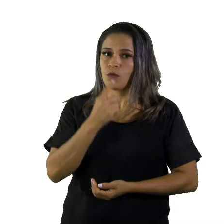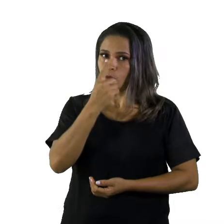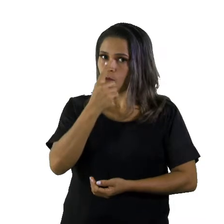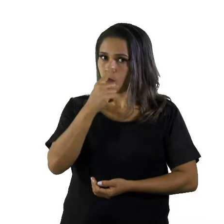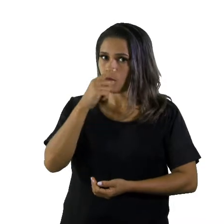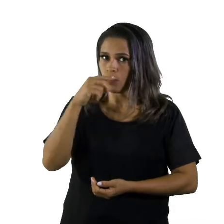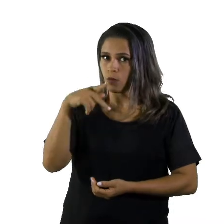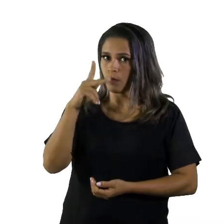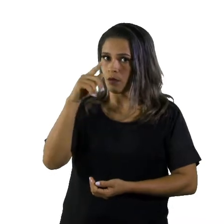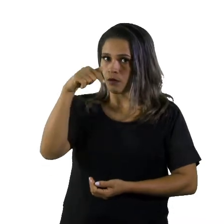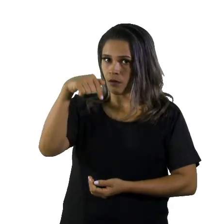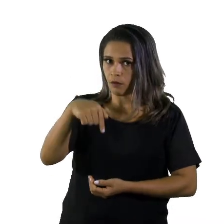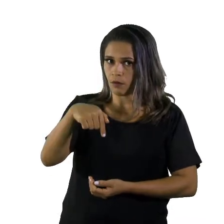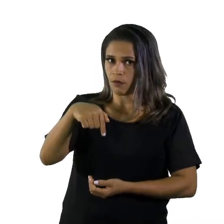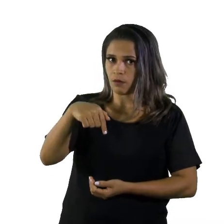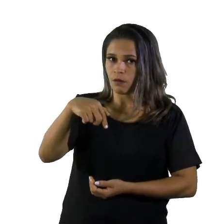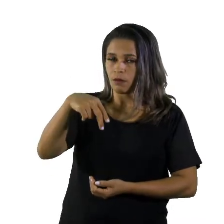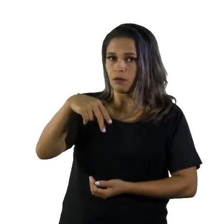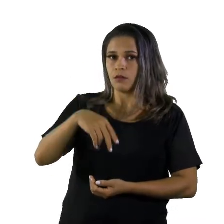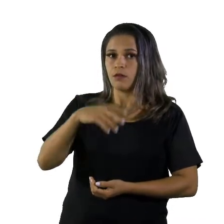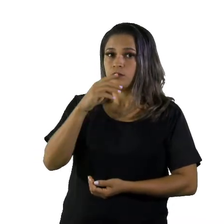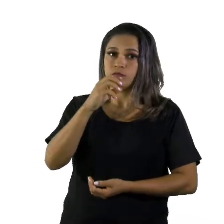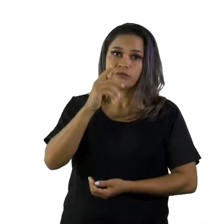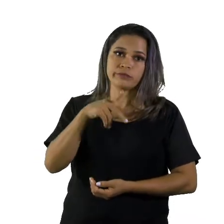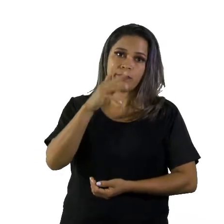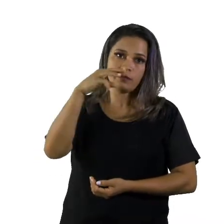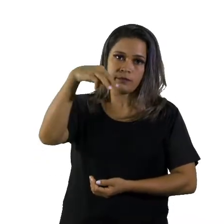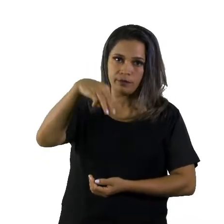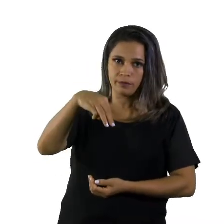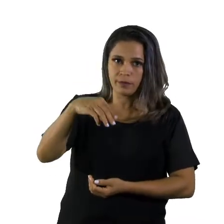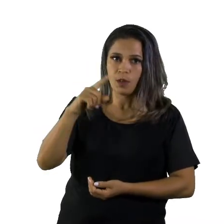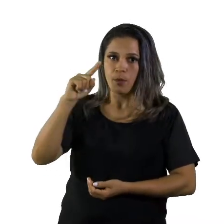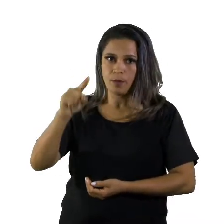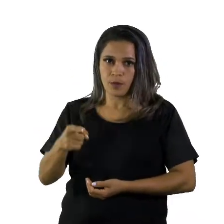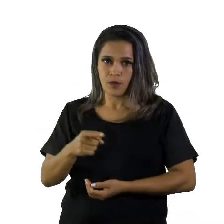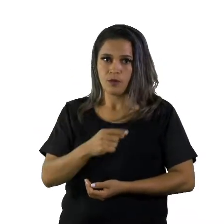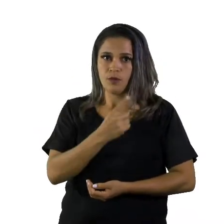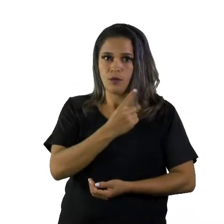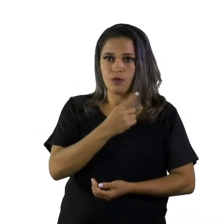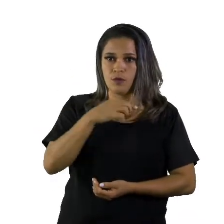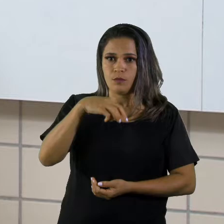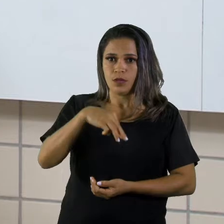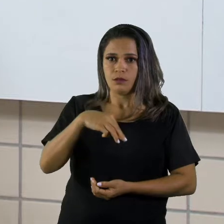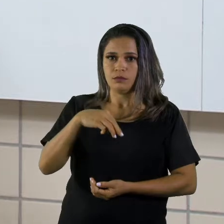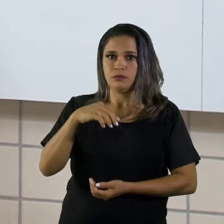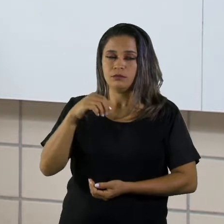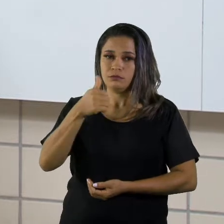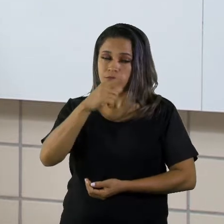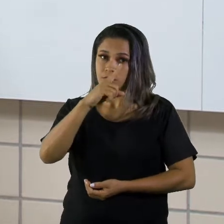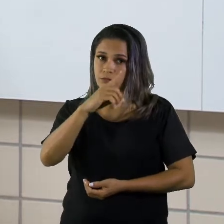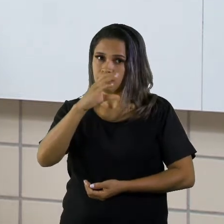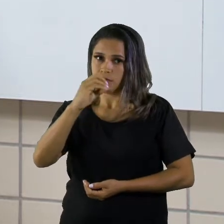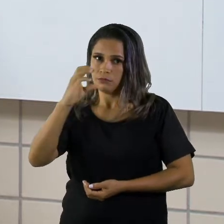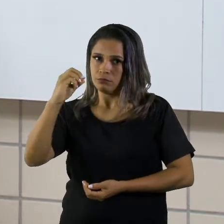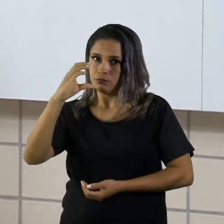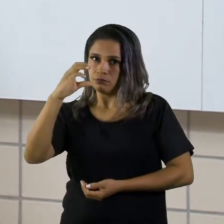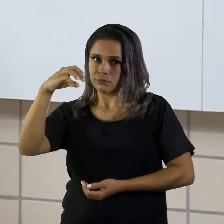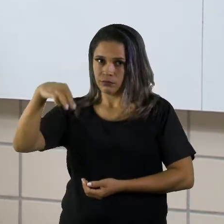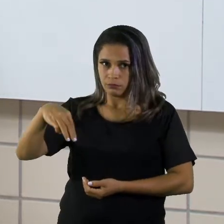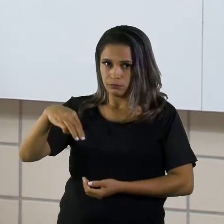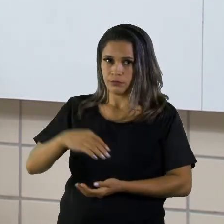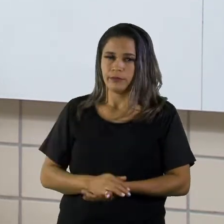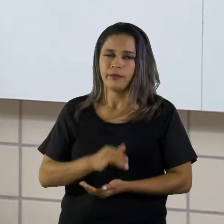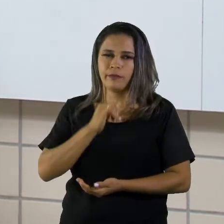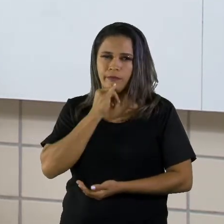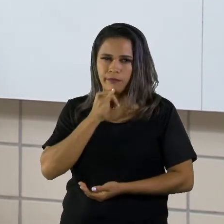quilômetro, 1000 metros, 1 metro, 100 centímetros. Então, pessoal, vamos para alguns exemplos aqui no